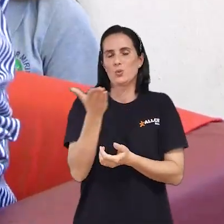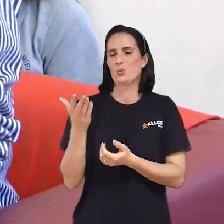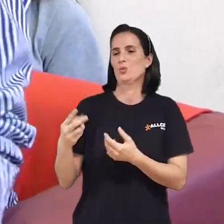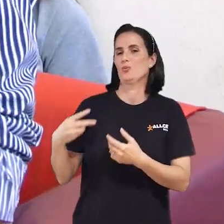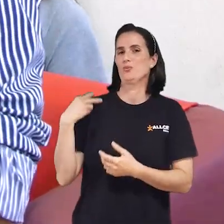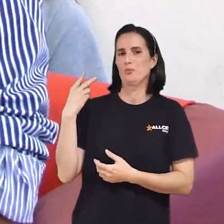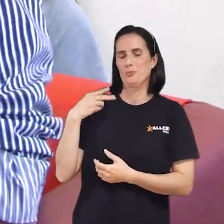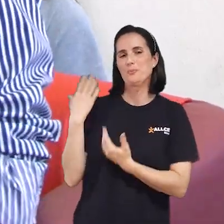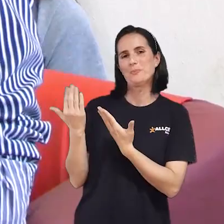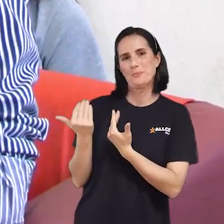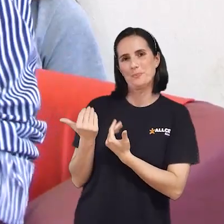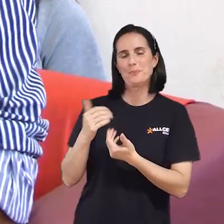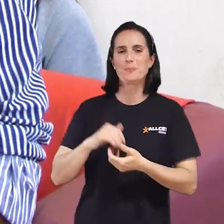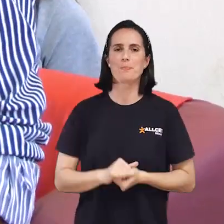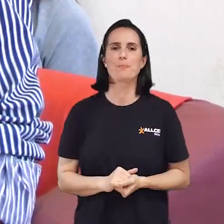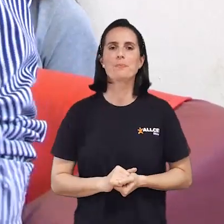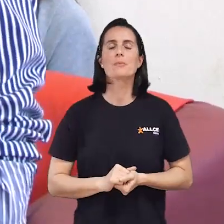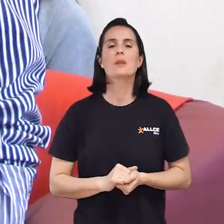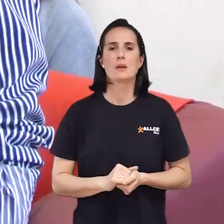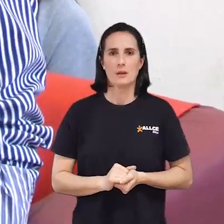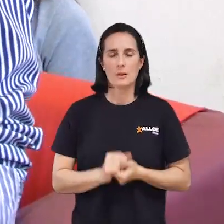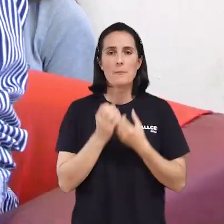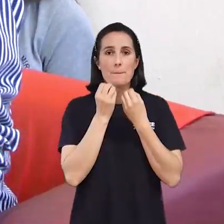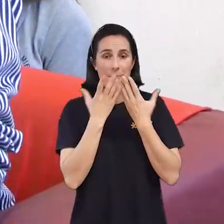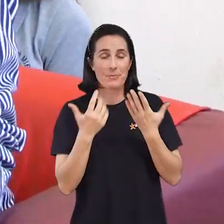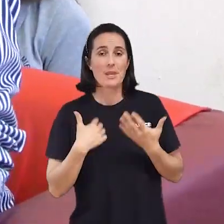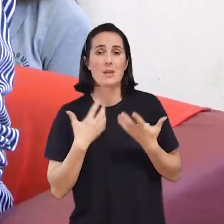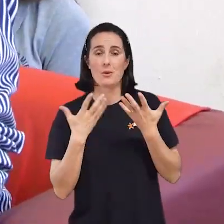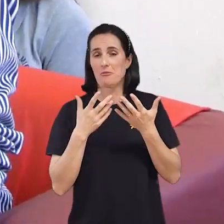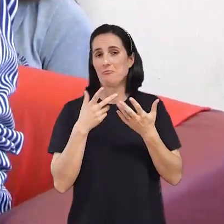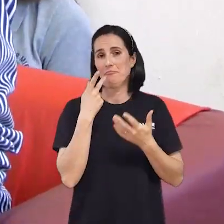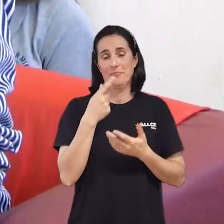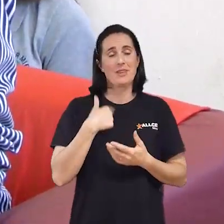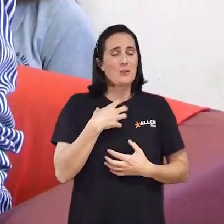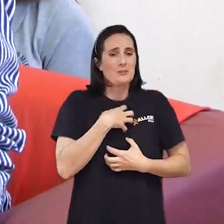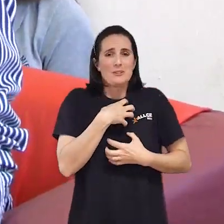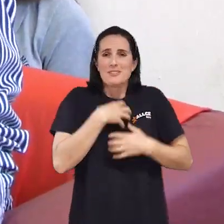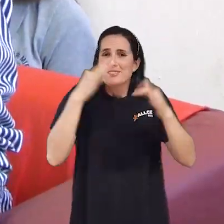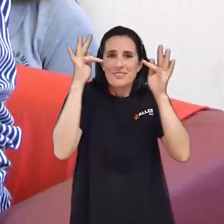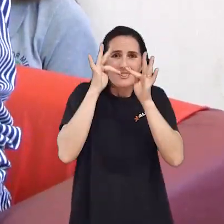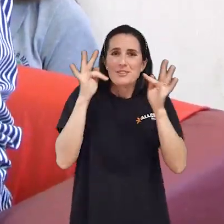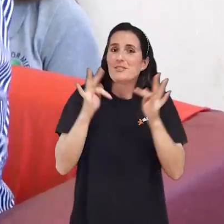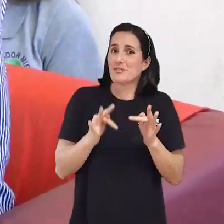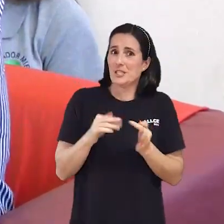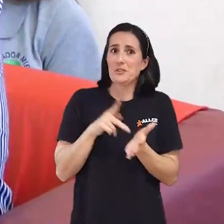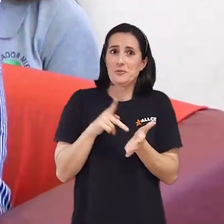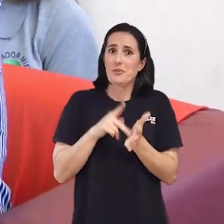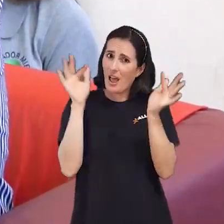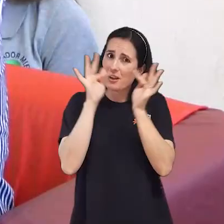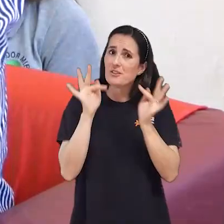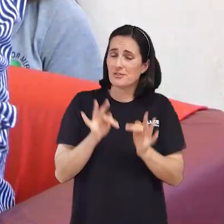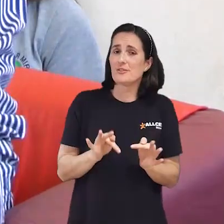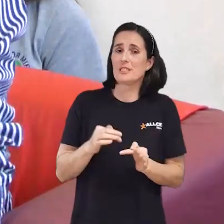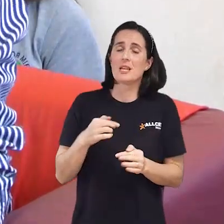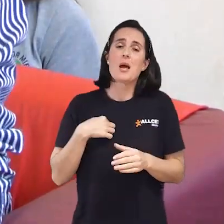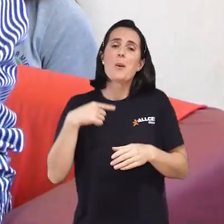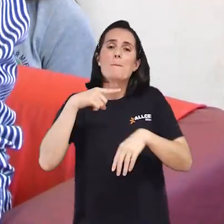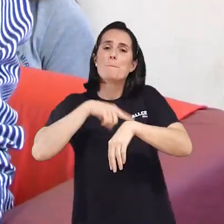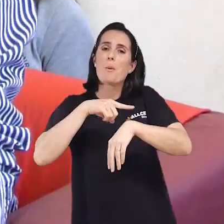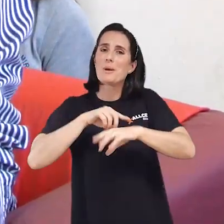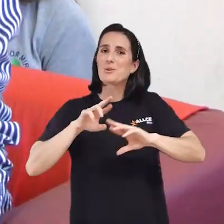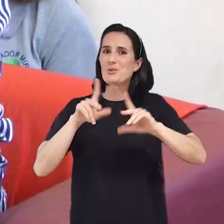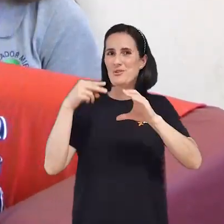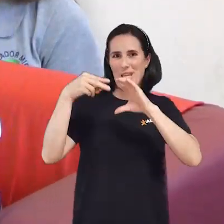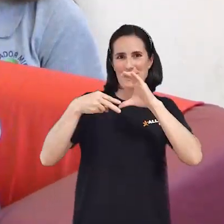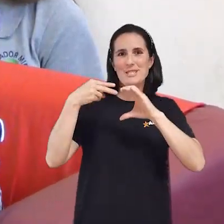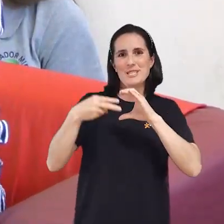Muito bem, eu quero só dizer assim que eu estou muito feliz, André, muito feliz mesmo. É um momento diferente da Câmara de Vereadores, né? Quero parabenizar a tua equipe por isso,